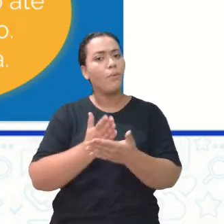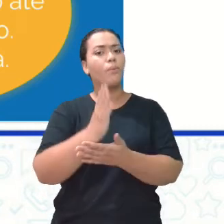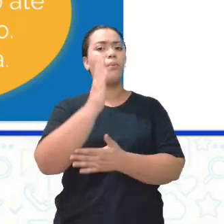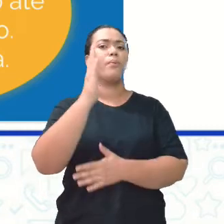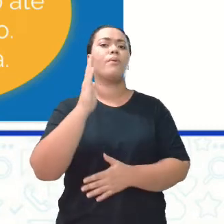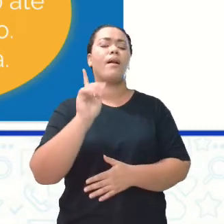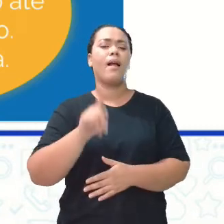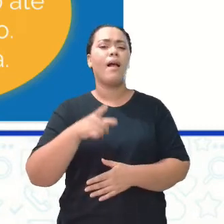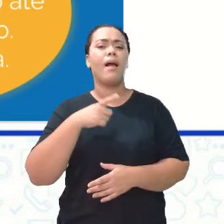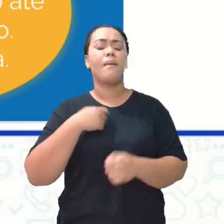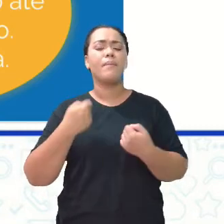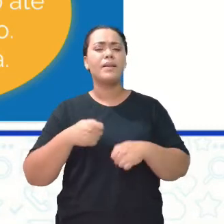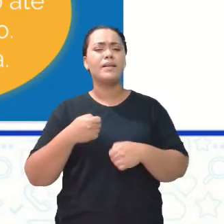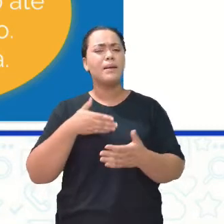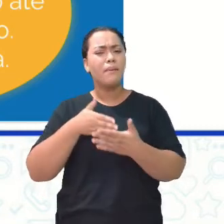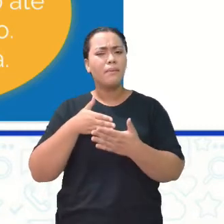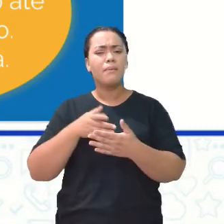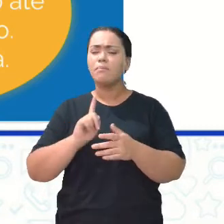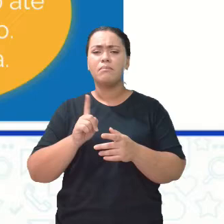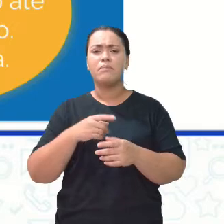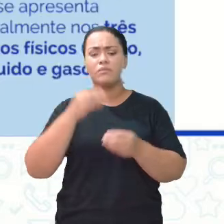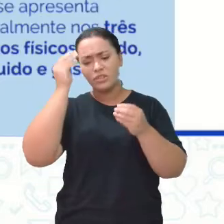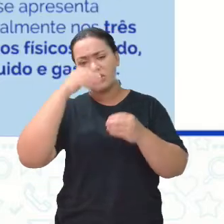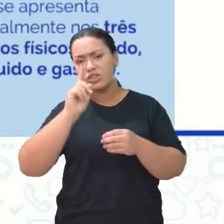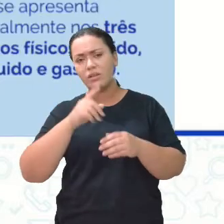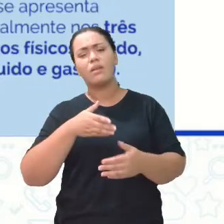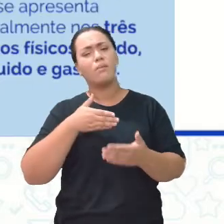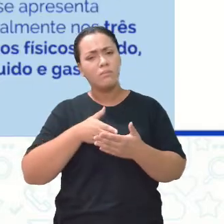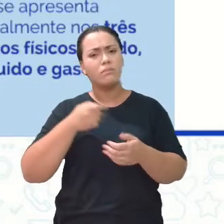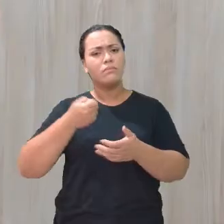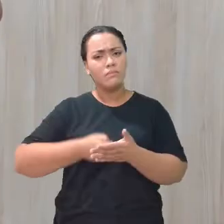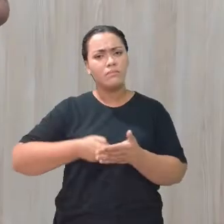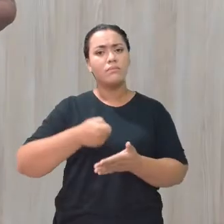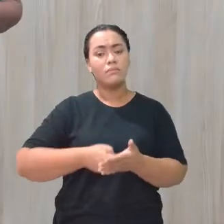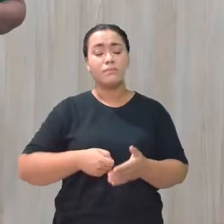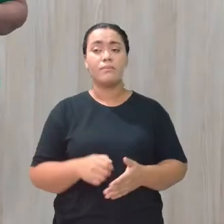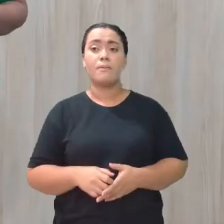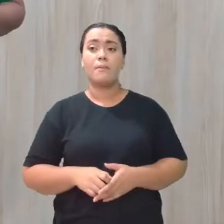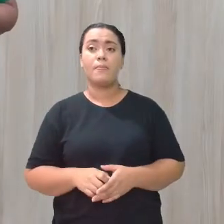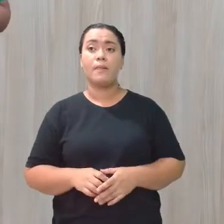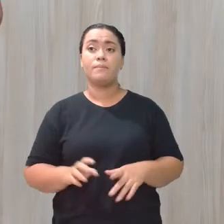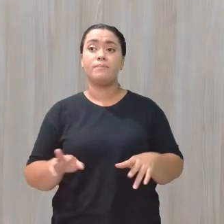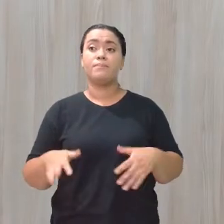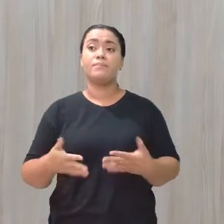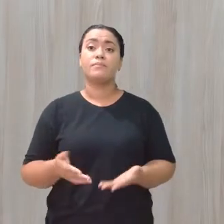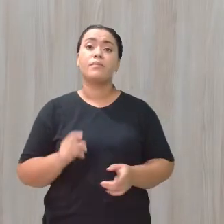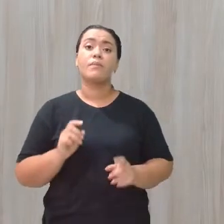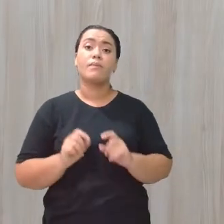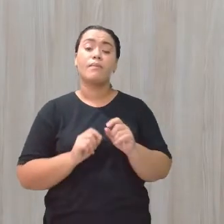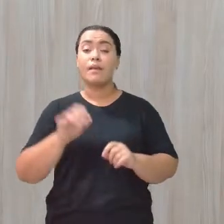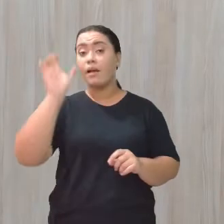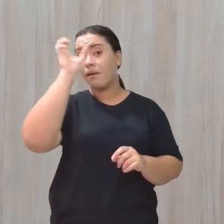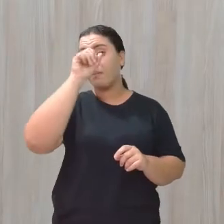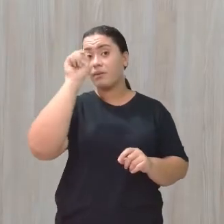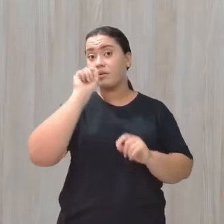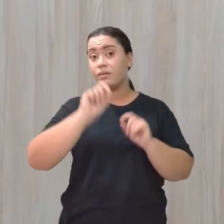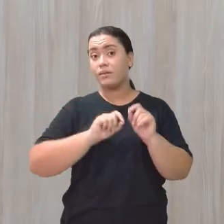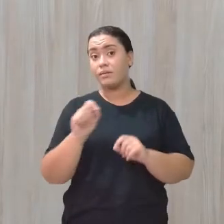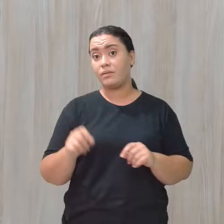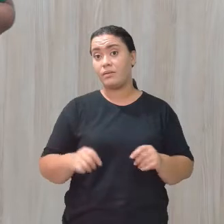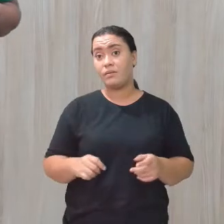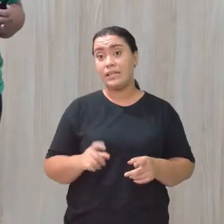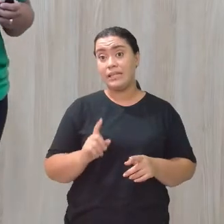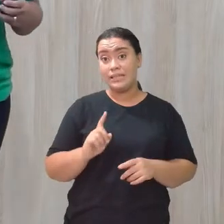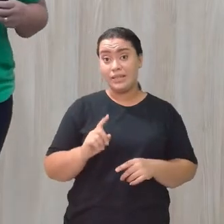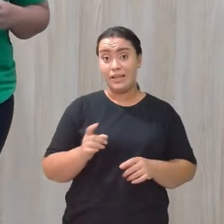ter persistência, certo? E o que é que a gente pode aprender com ele? A gente terminou